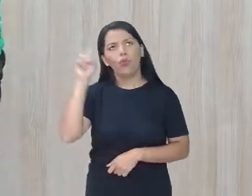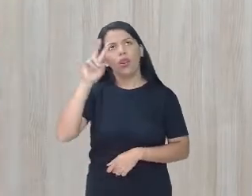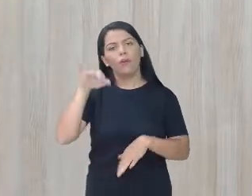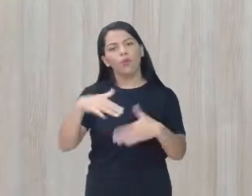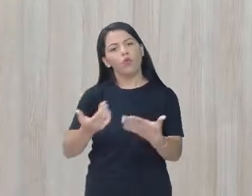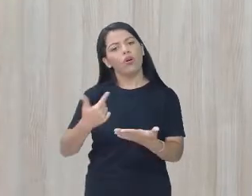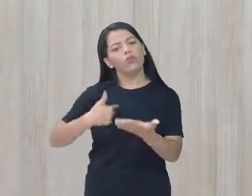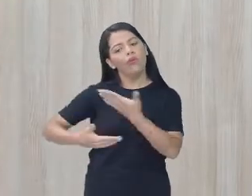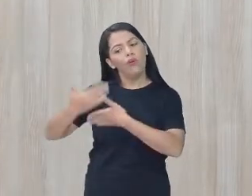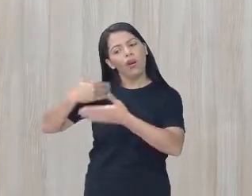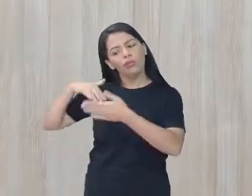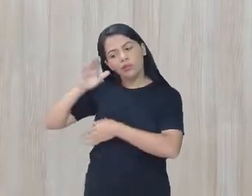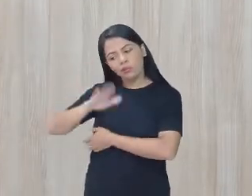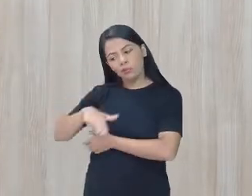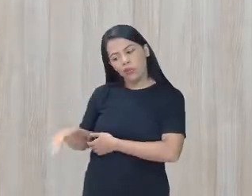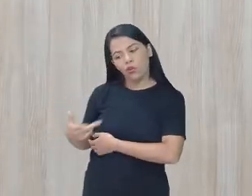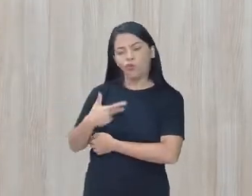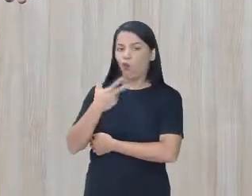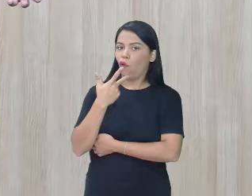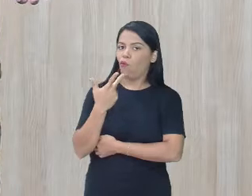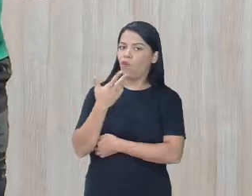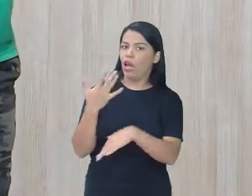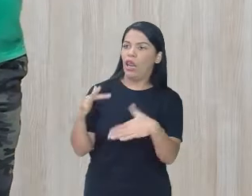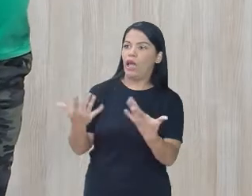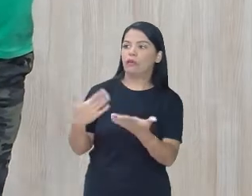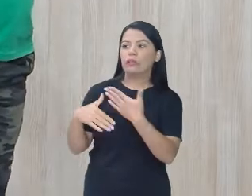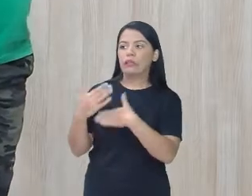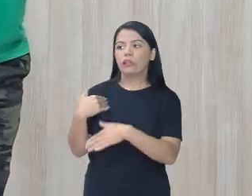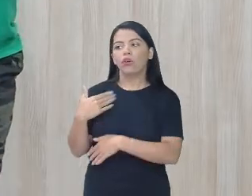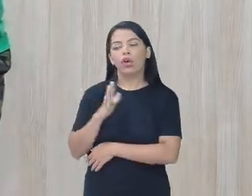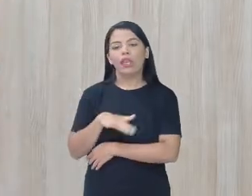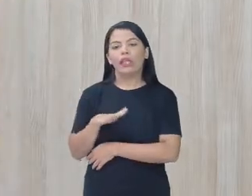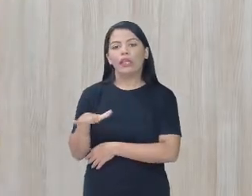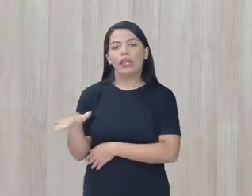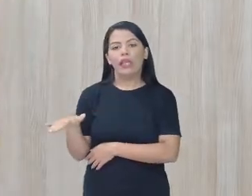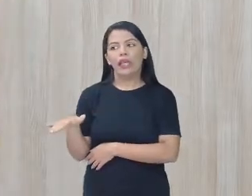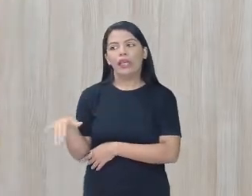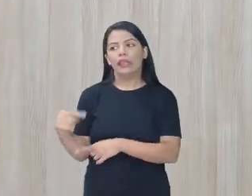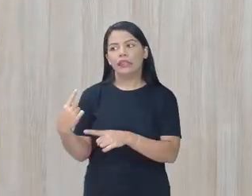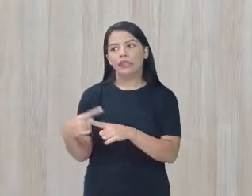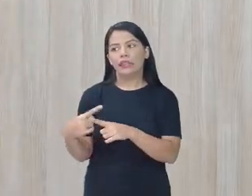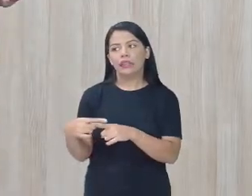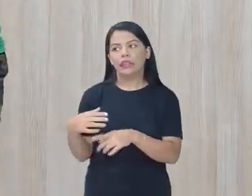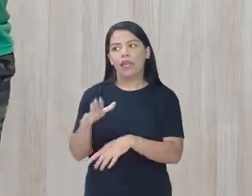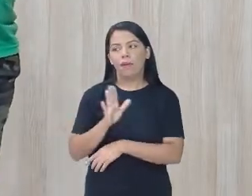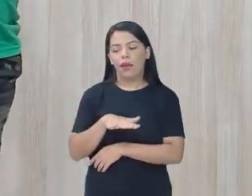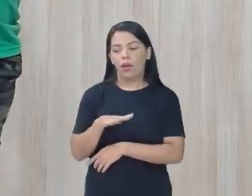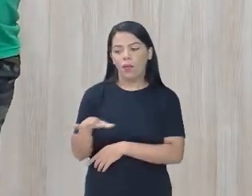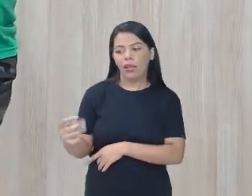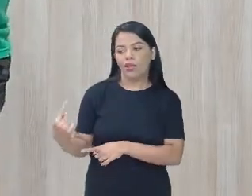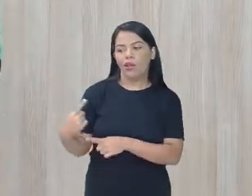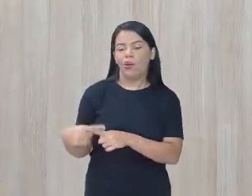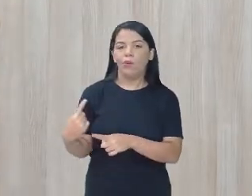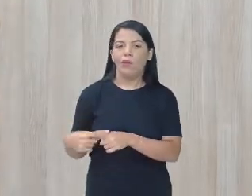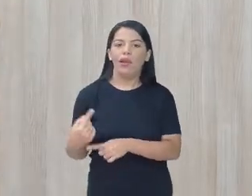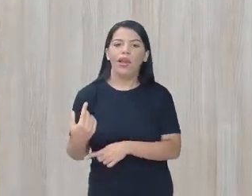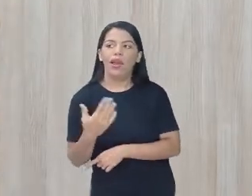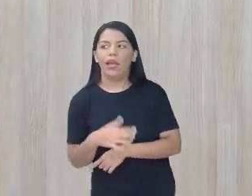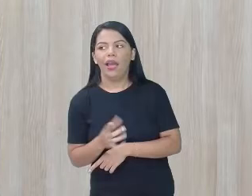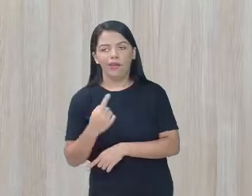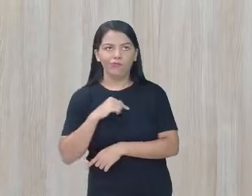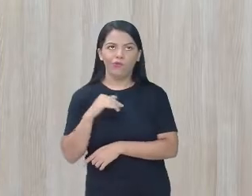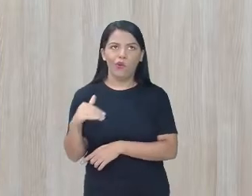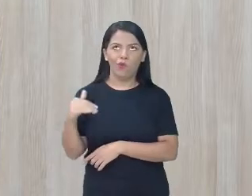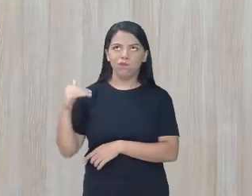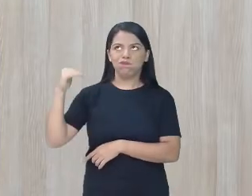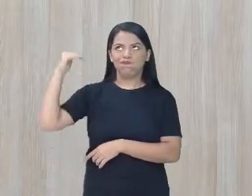quando era menor, né? Não vou dizer, quando era criança, né, professora? Porque melhor menor, né? Porque a gente não cresceu